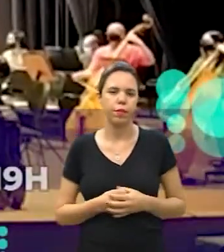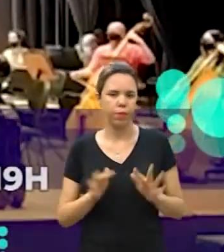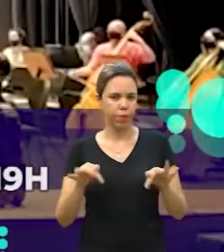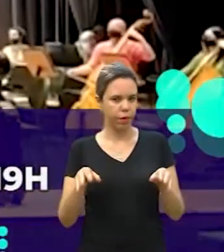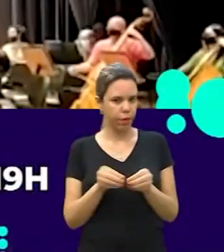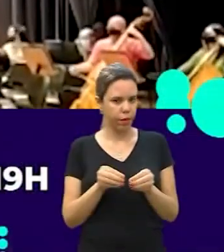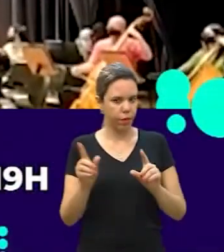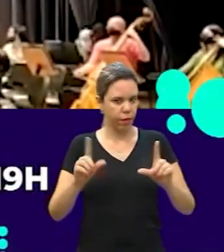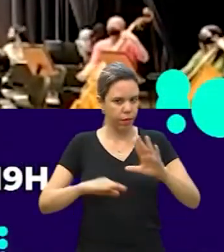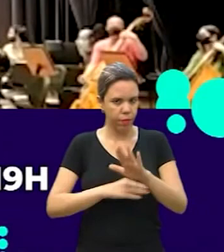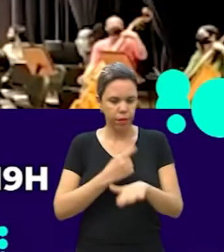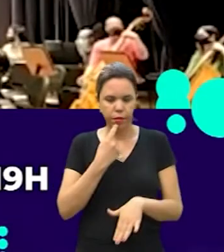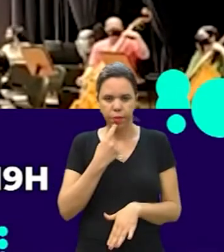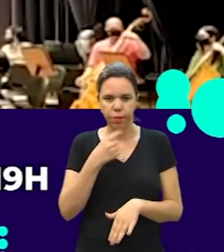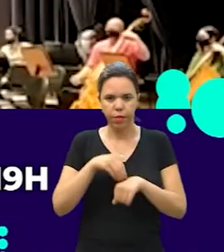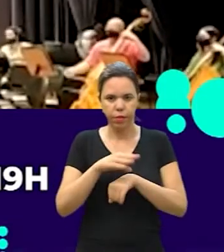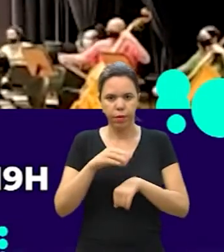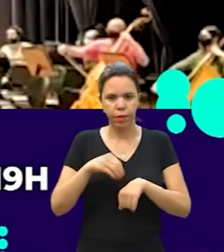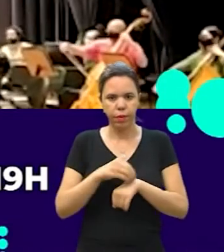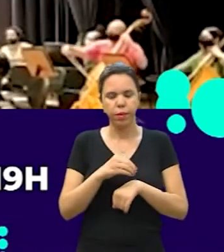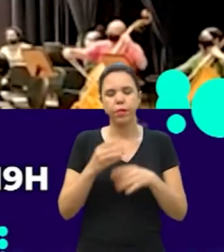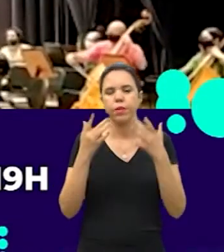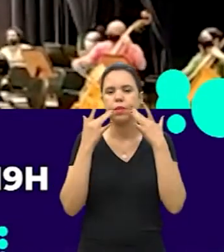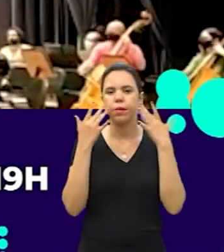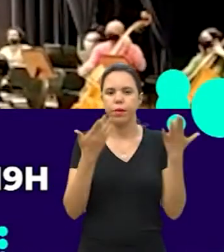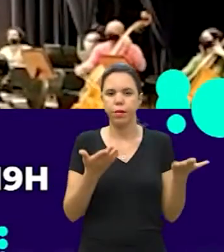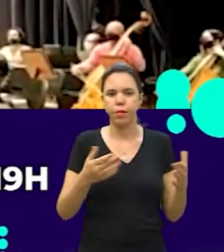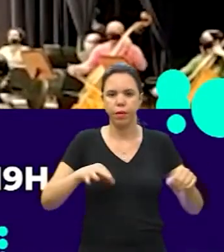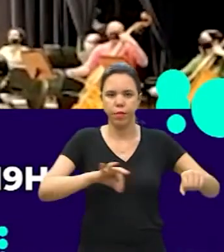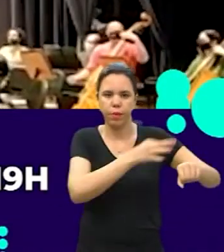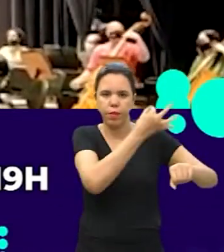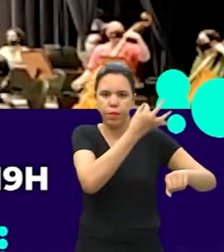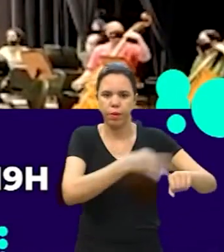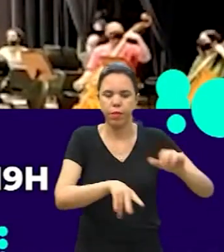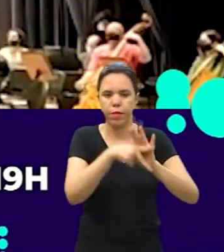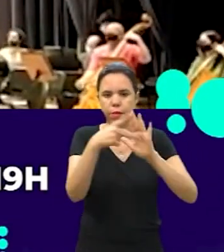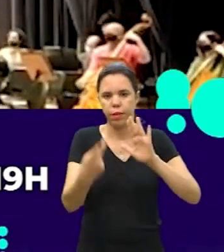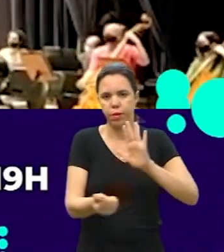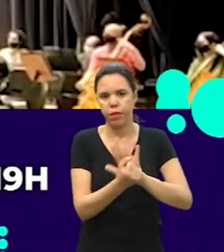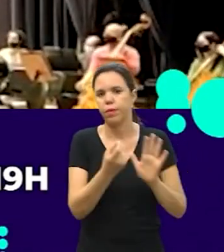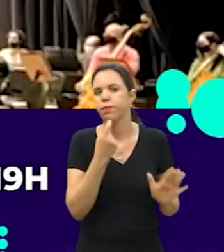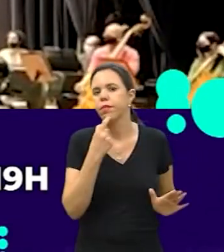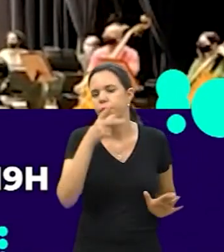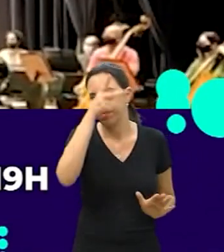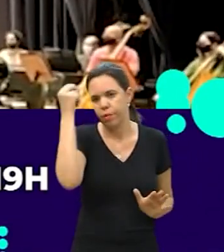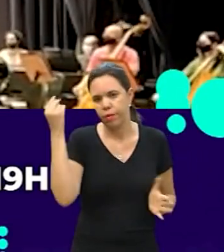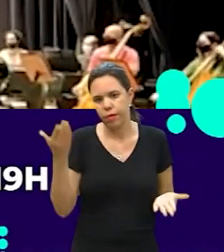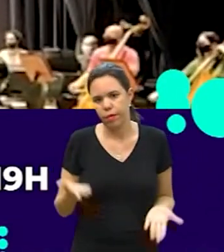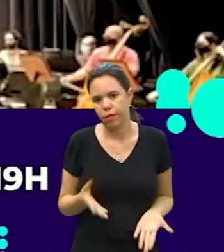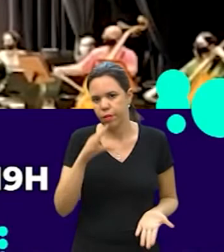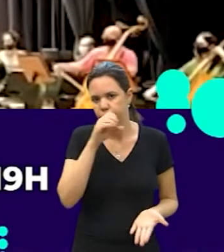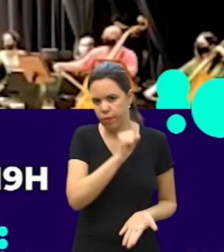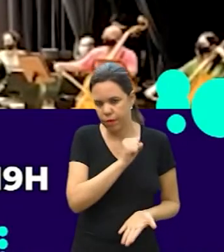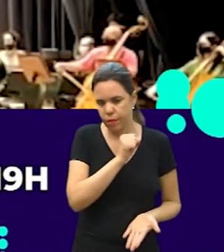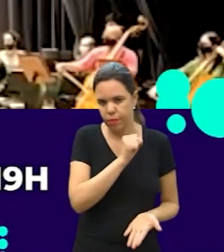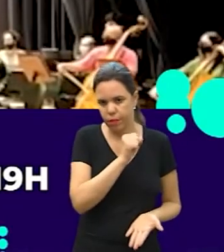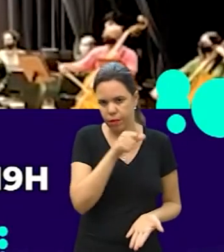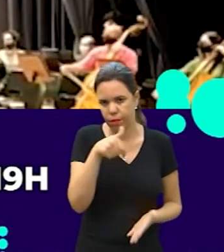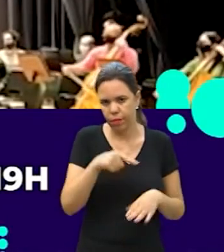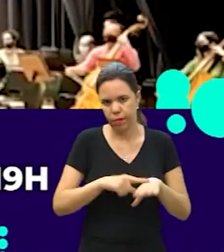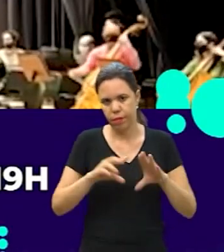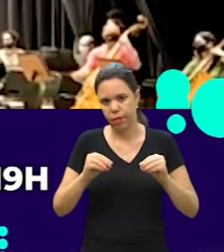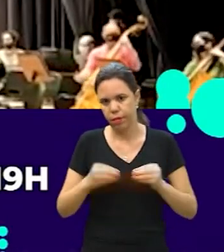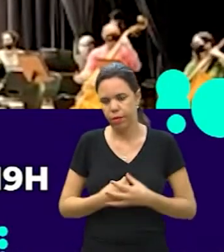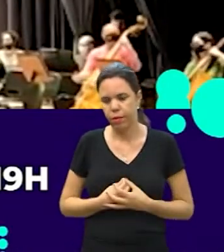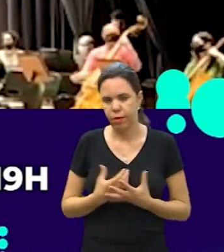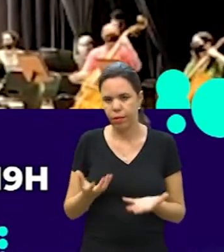E para encerrar, a TV Câmara vai transmitir o espetáculo da Orquestra Sinfônica Municipal de Campinas. Vai ser sábado, às 7